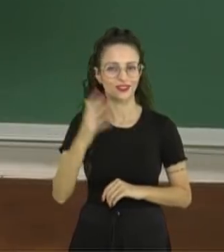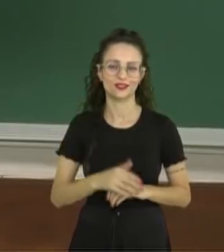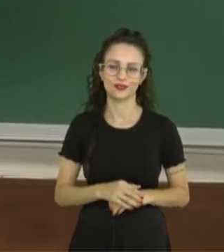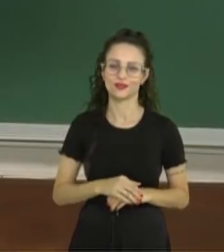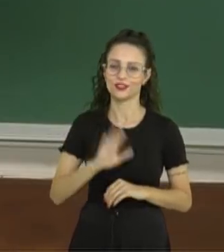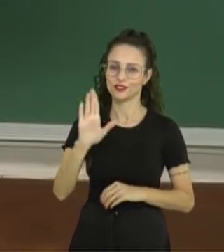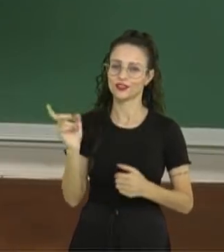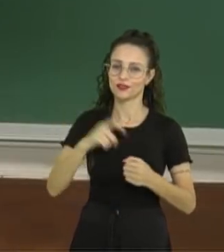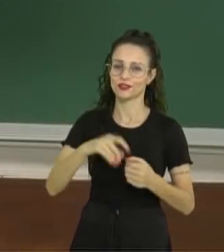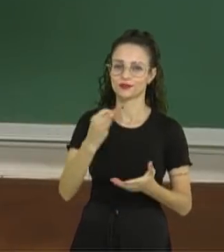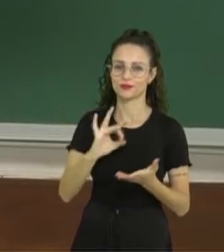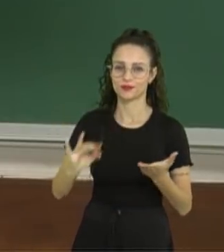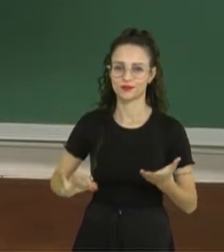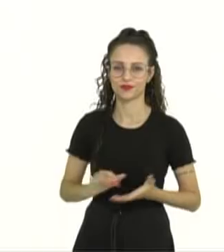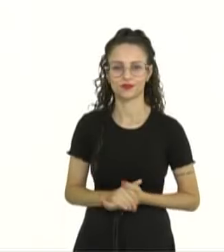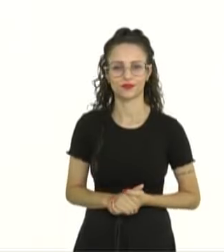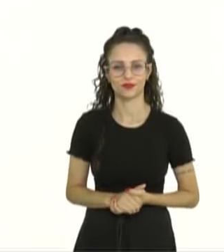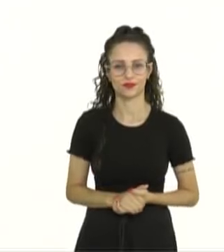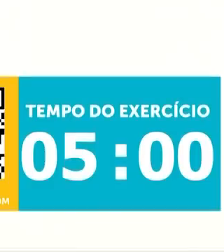pouquinho nós voltamos. Corrigimos juntos.